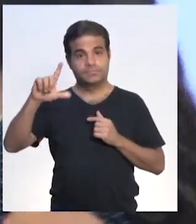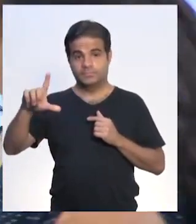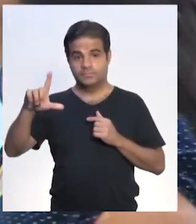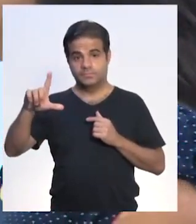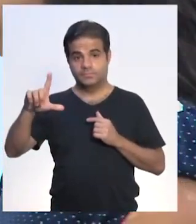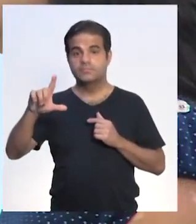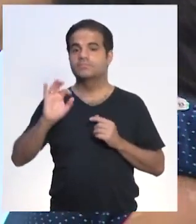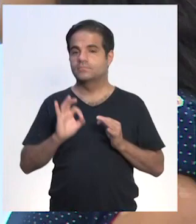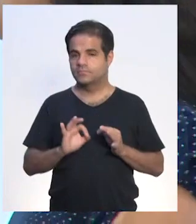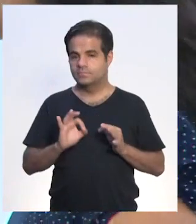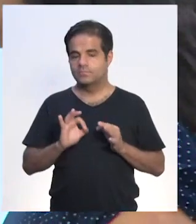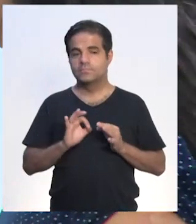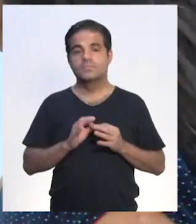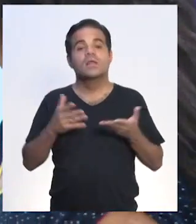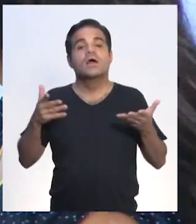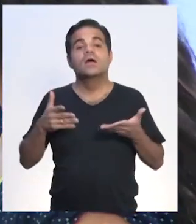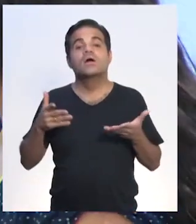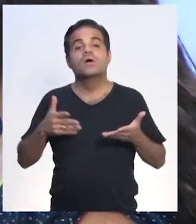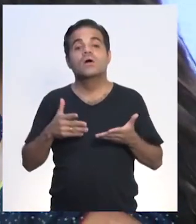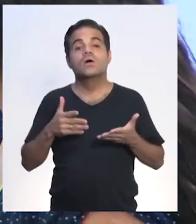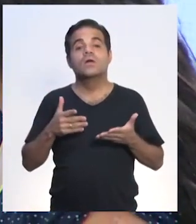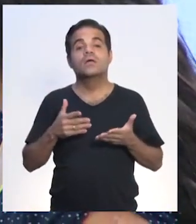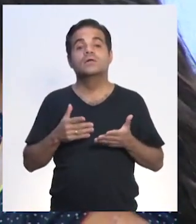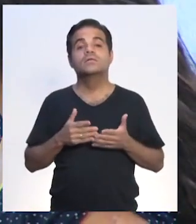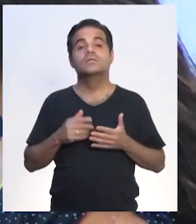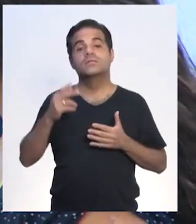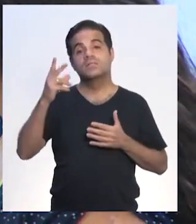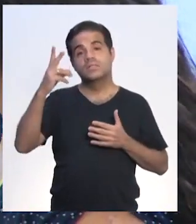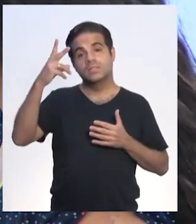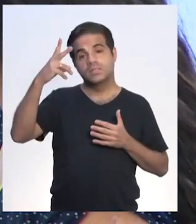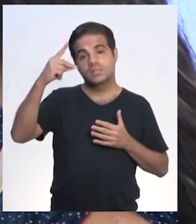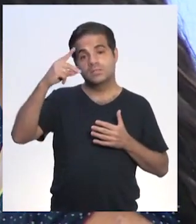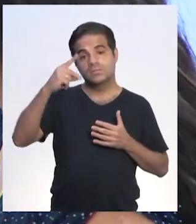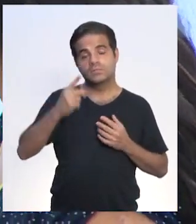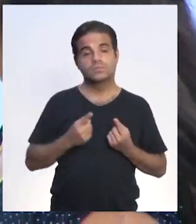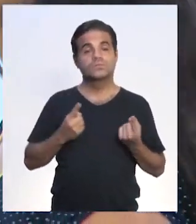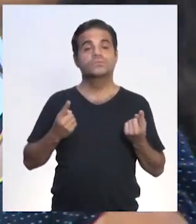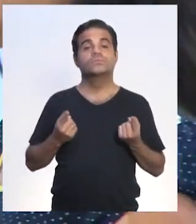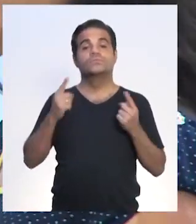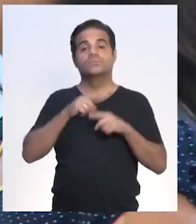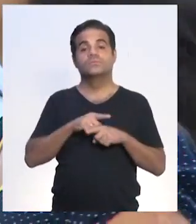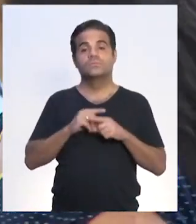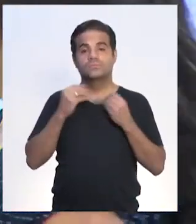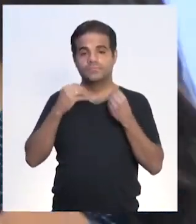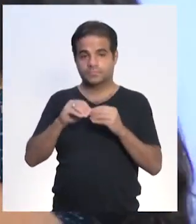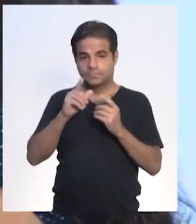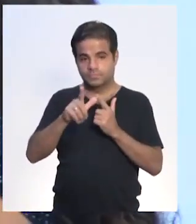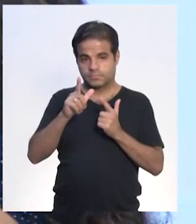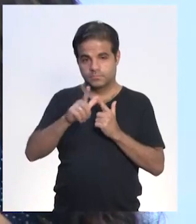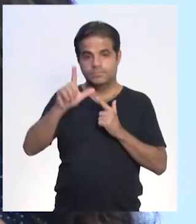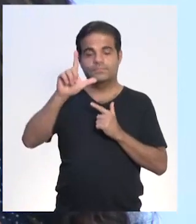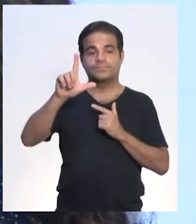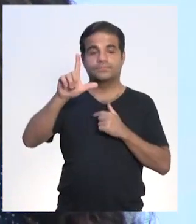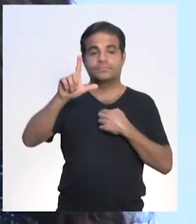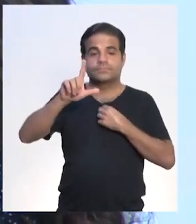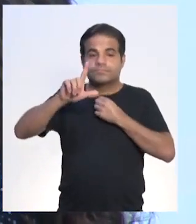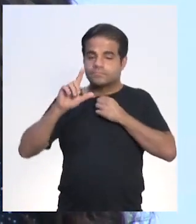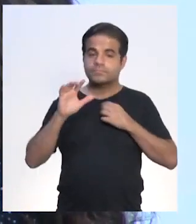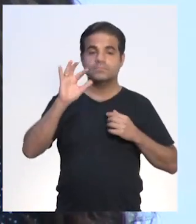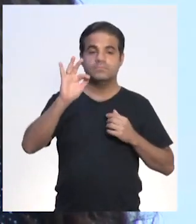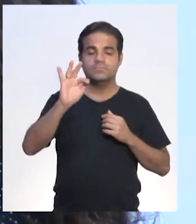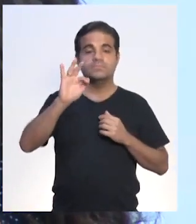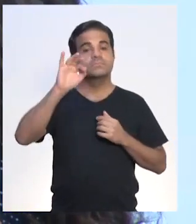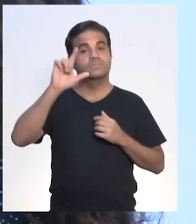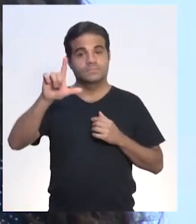F-A-A-L. Muito bem. Agora, na segunda posição, eu vou colocar a letra L. Então, eu vou ter